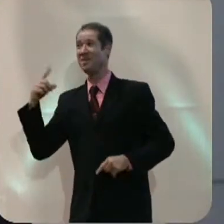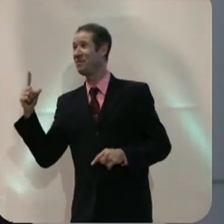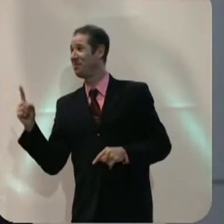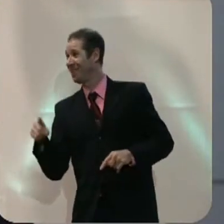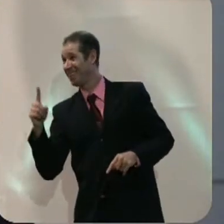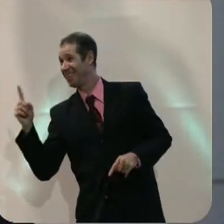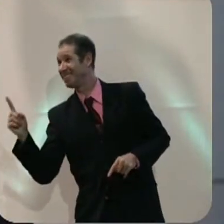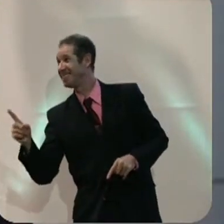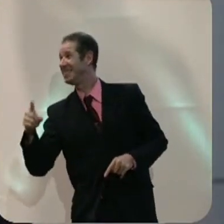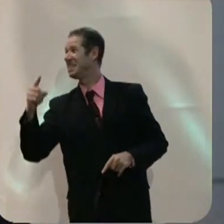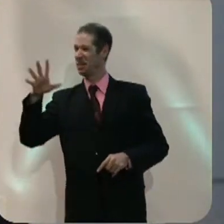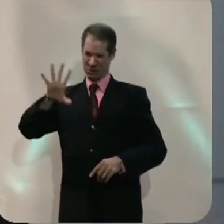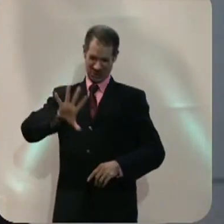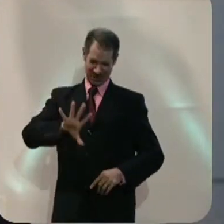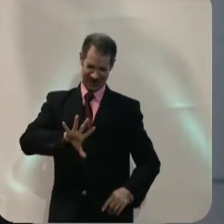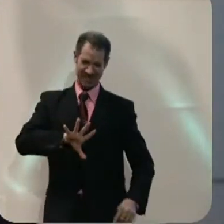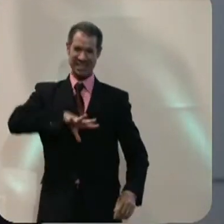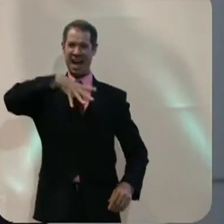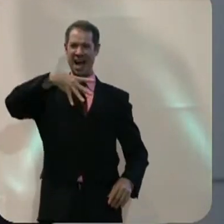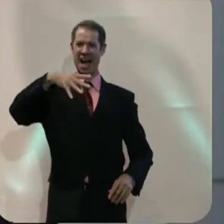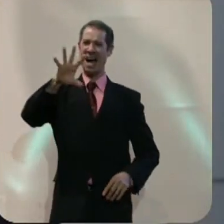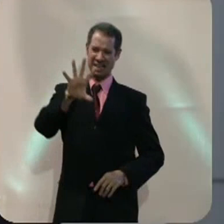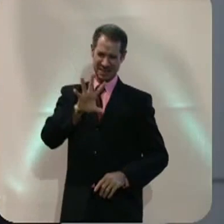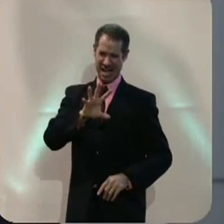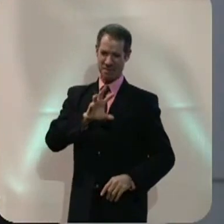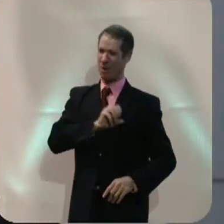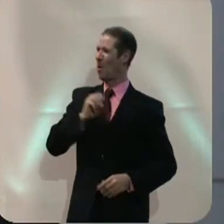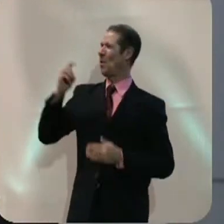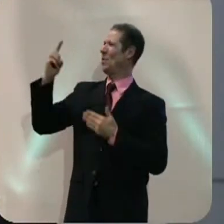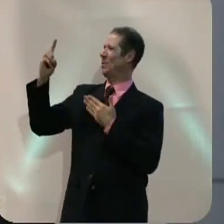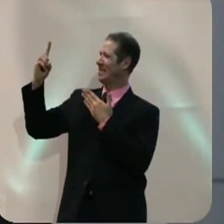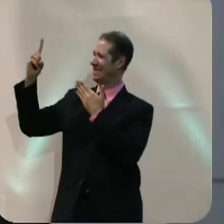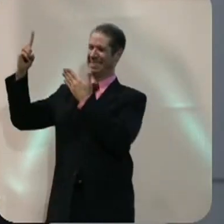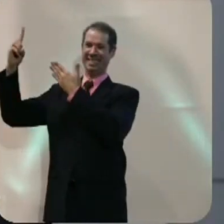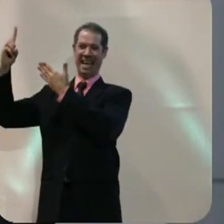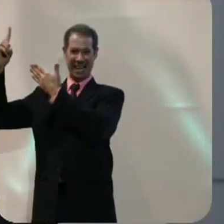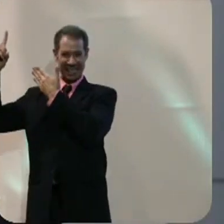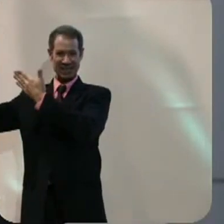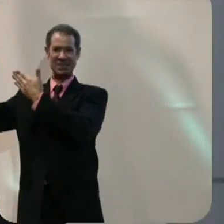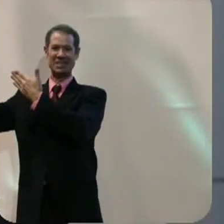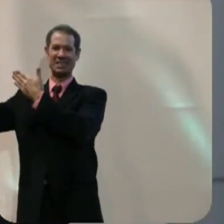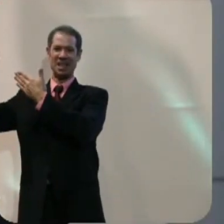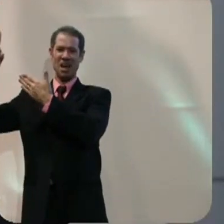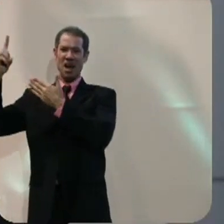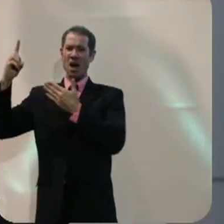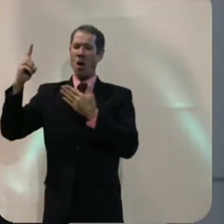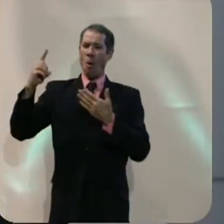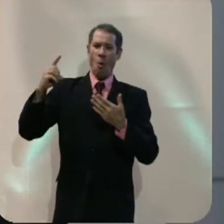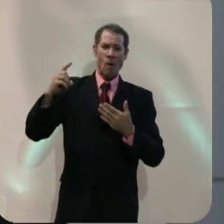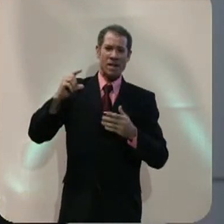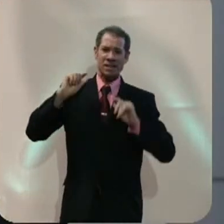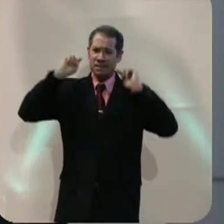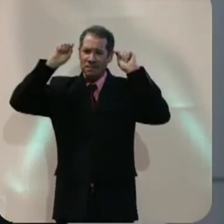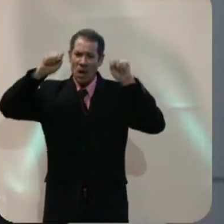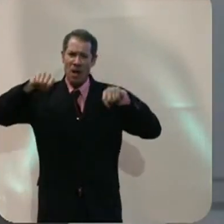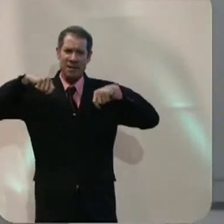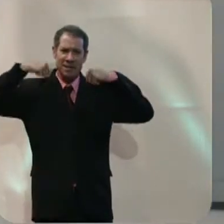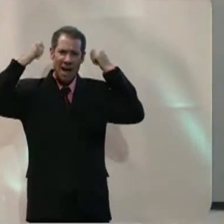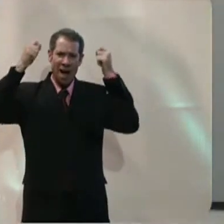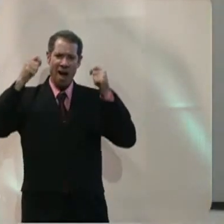impressionante, infinito e ousado amor de Deus. Oh,